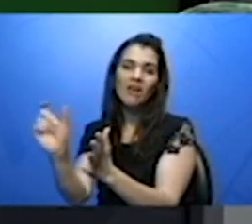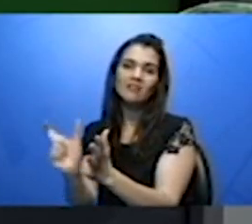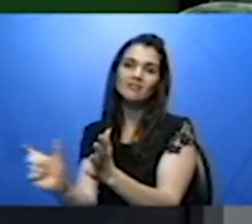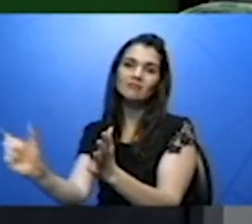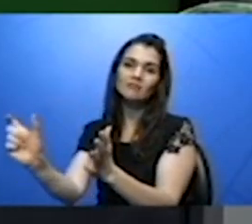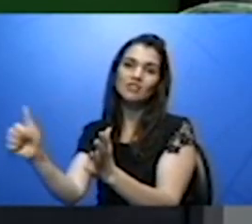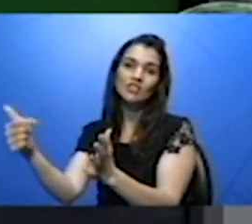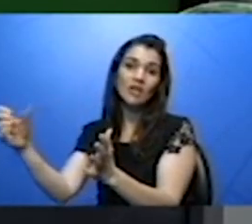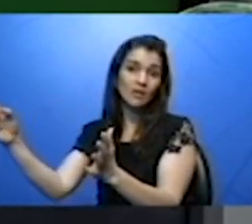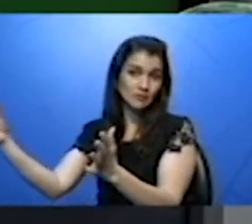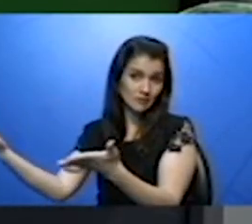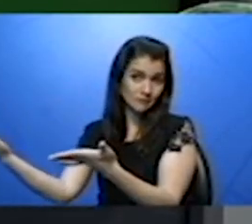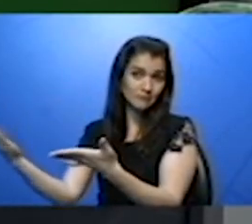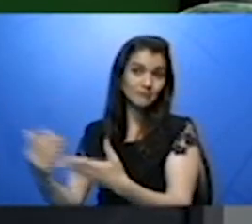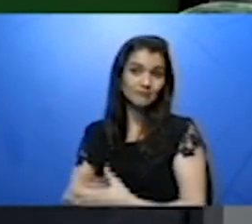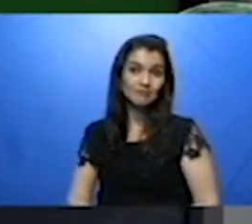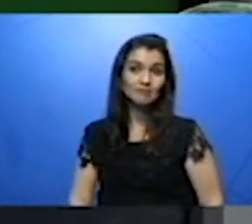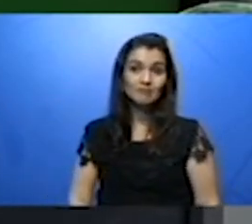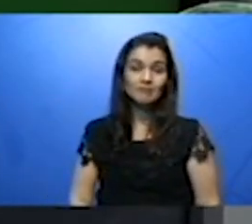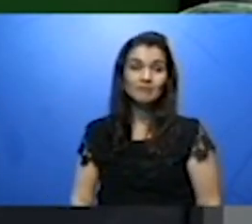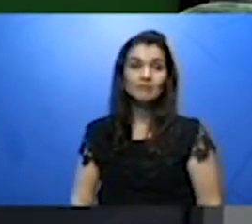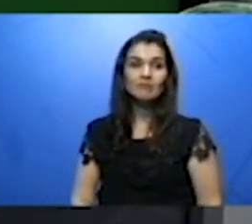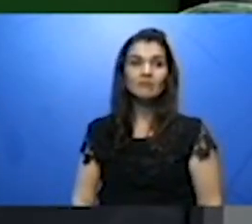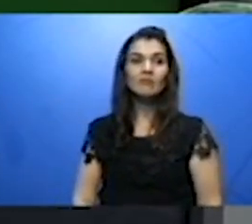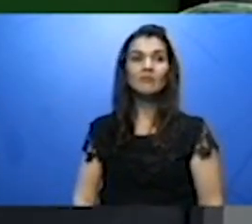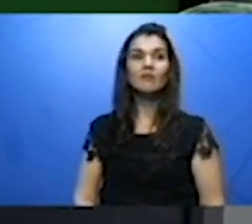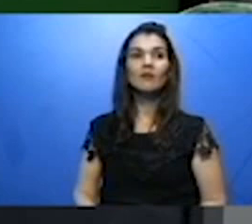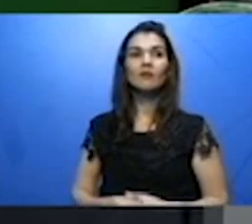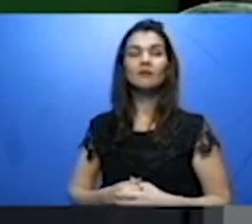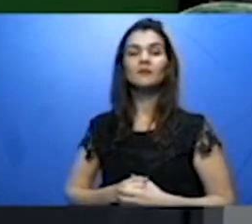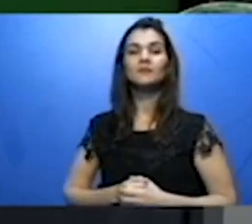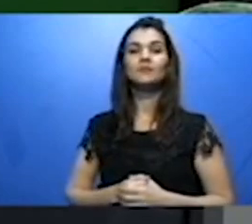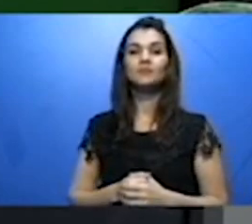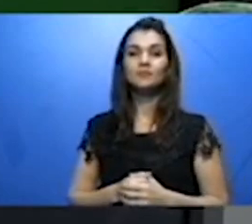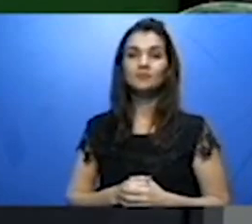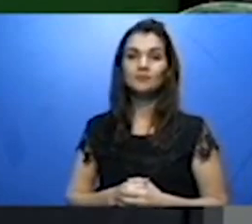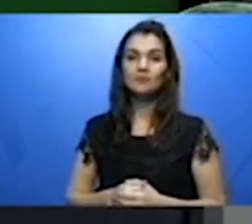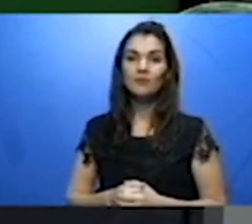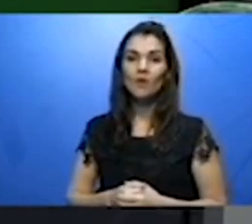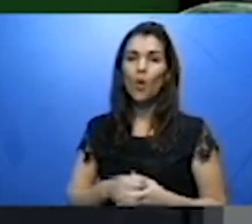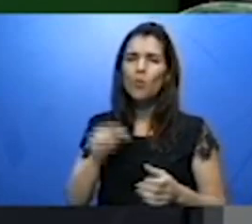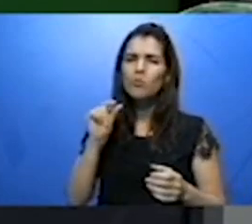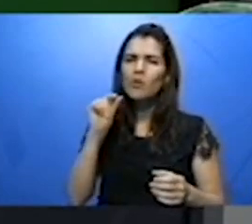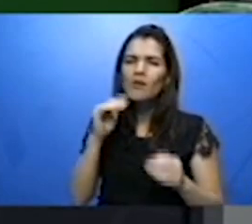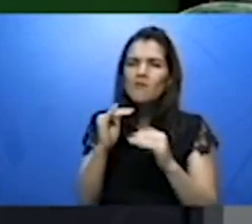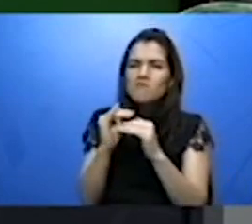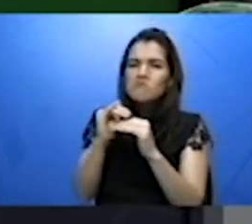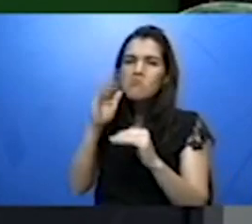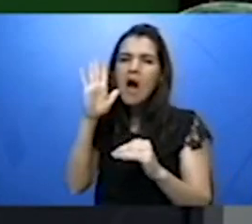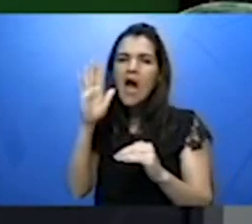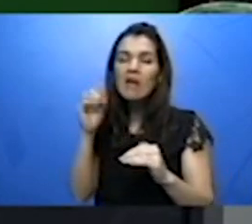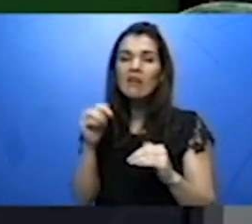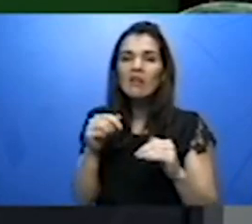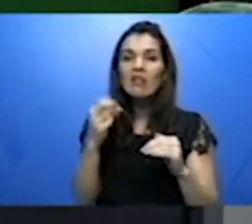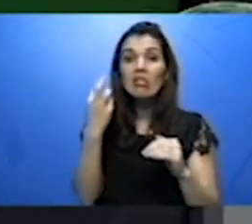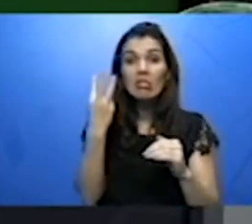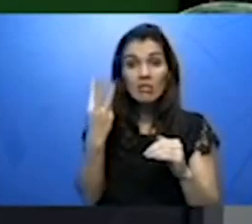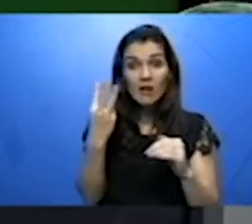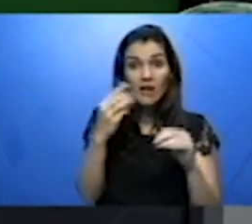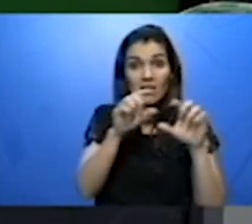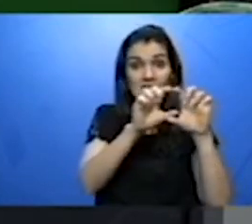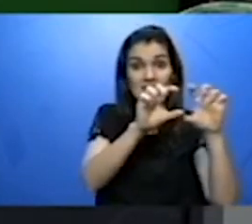para você para nós termos uma noção né do que seja um metro um pouquinho mais do que três réguas